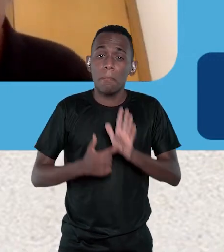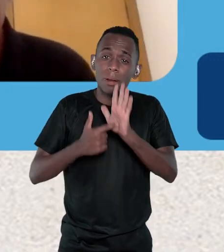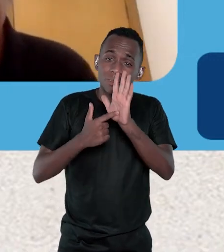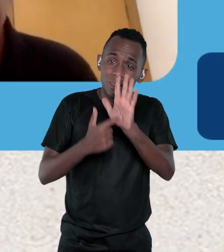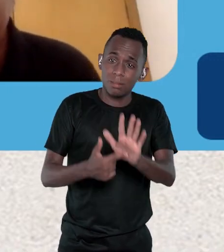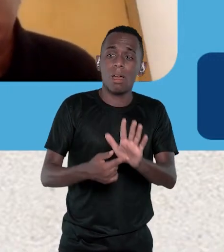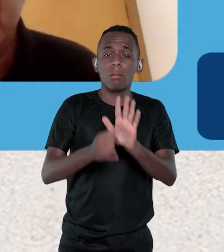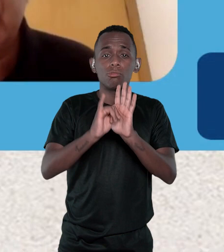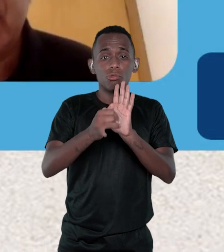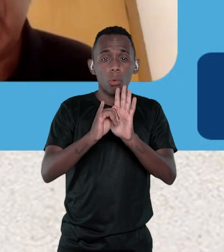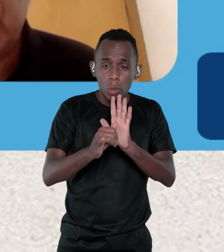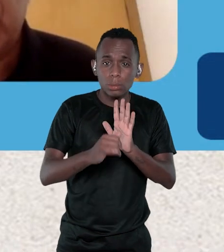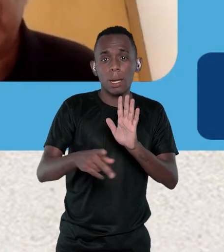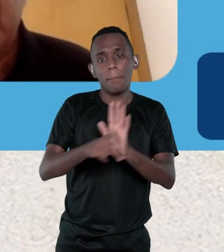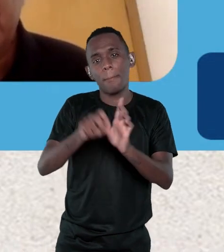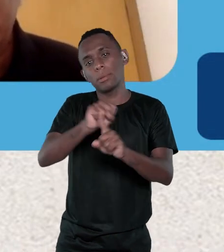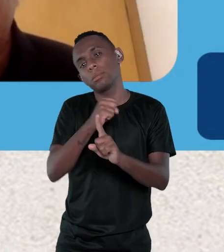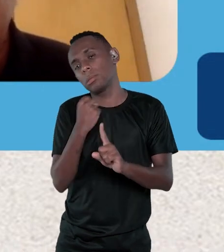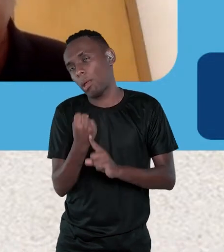de narrar, né?